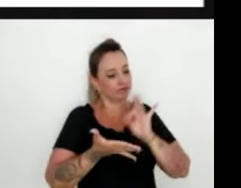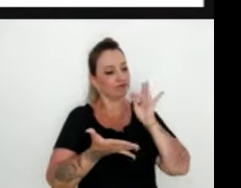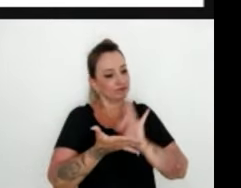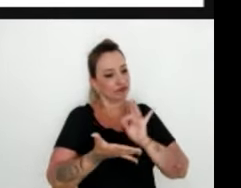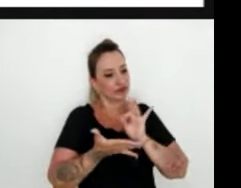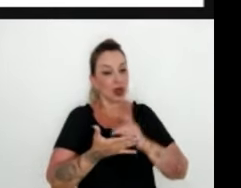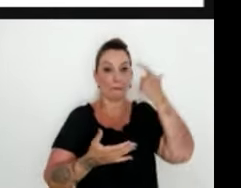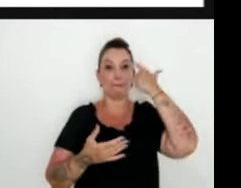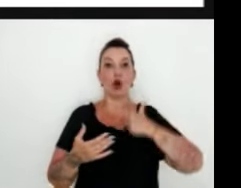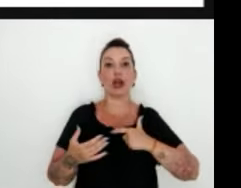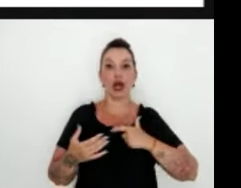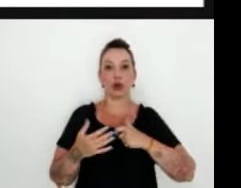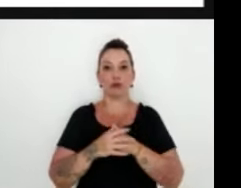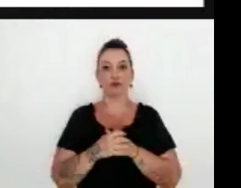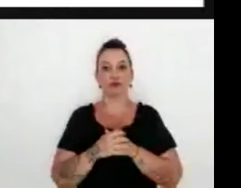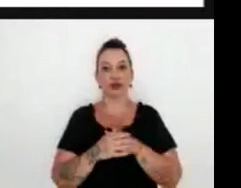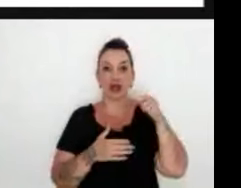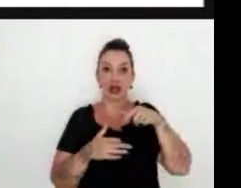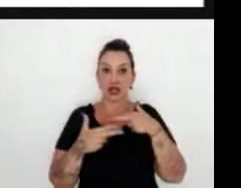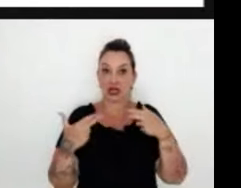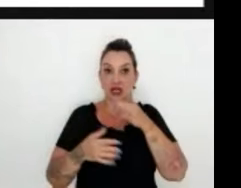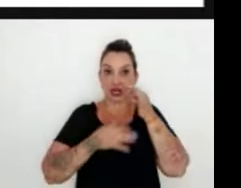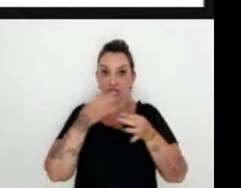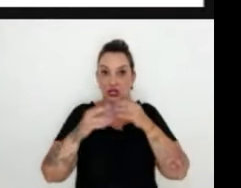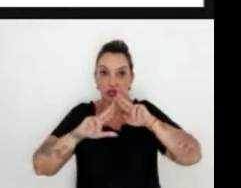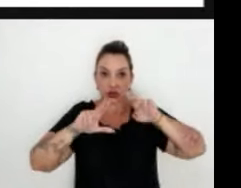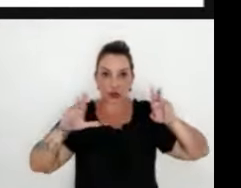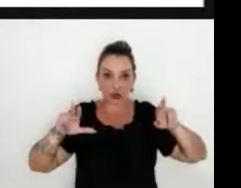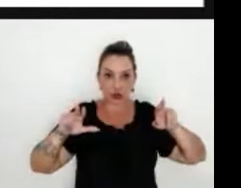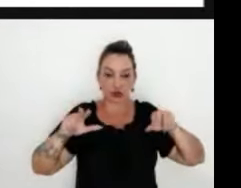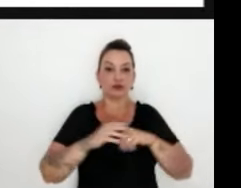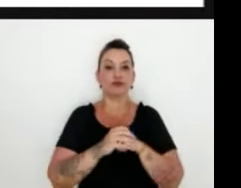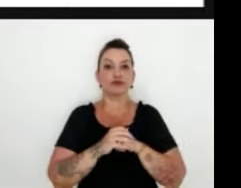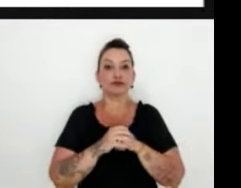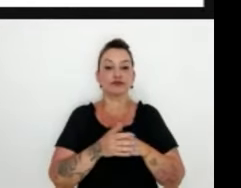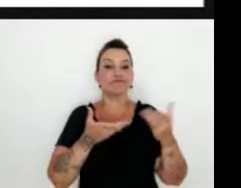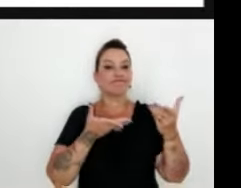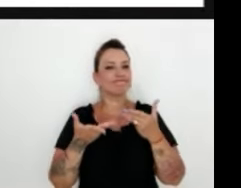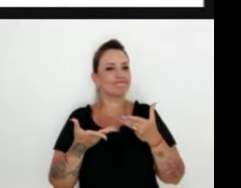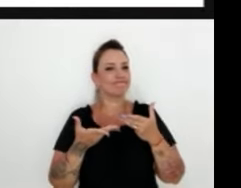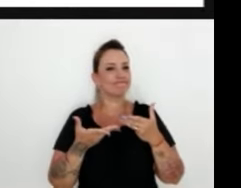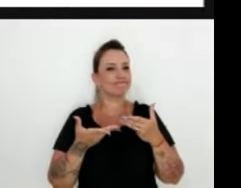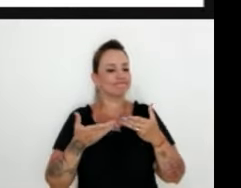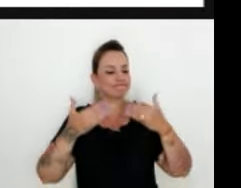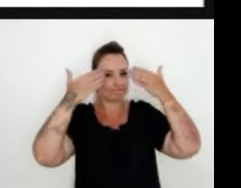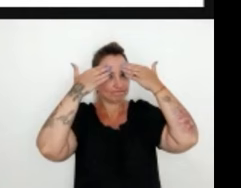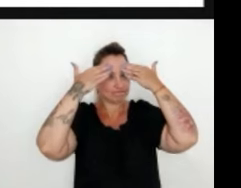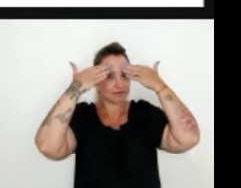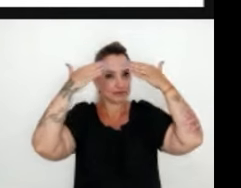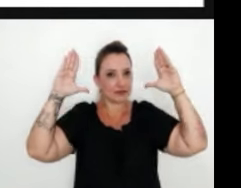moralidade. Esses casos sugerem variados aspectos que nos convidam a expandir e a